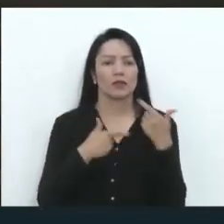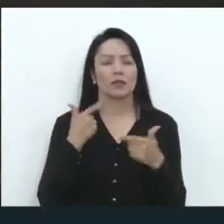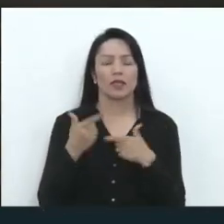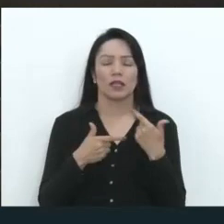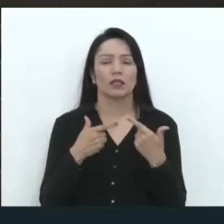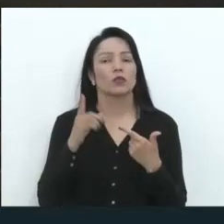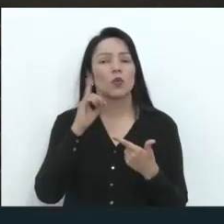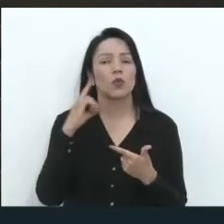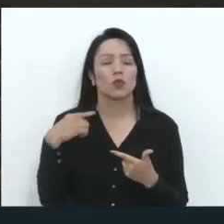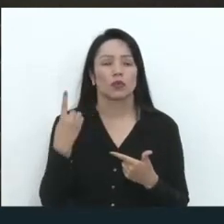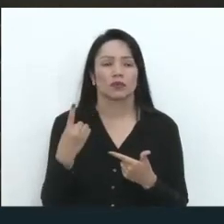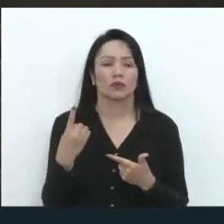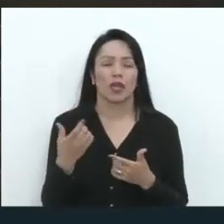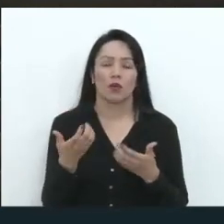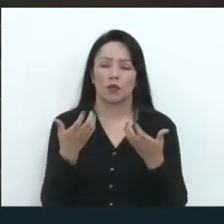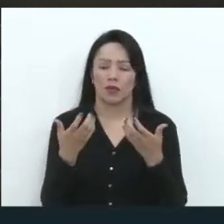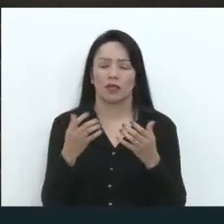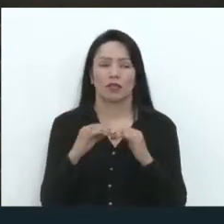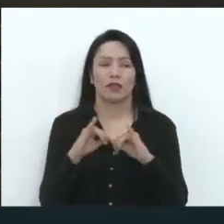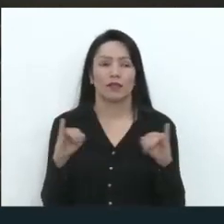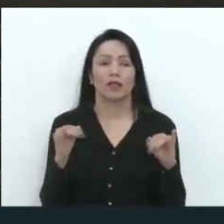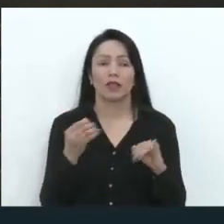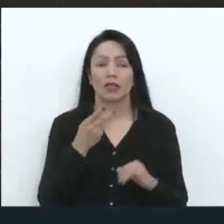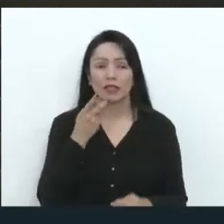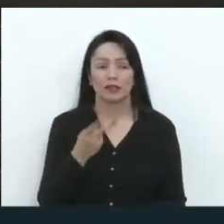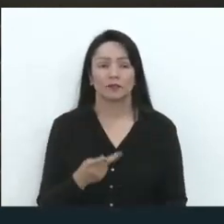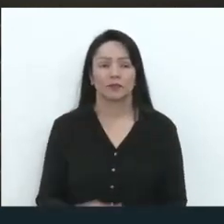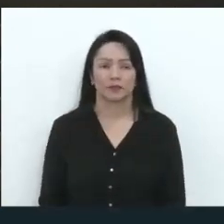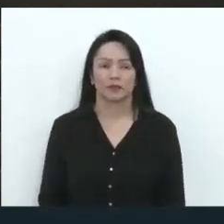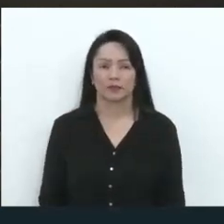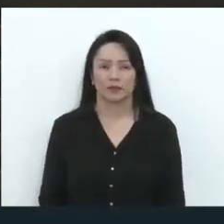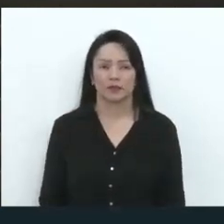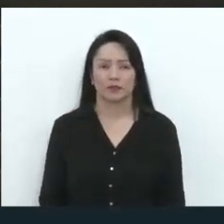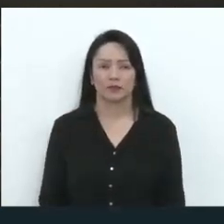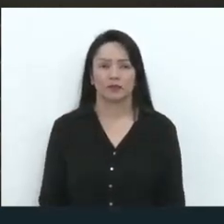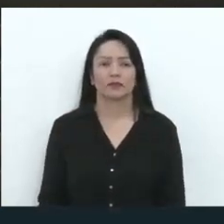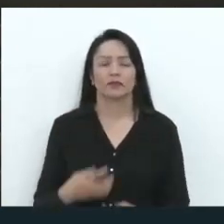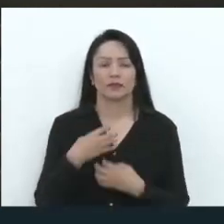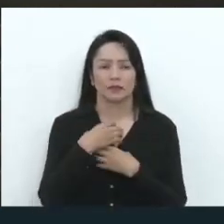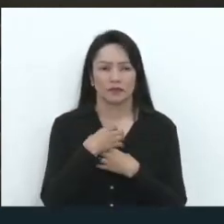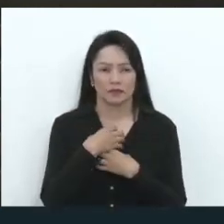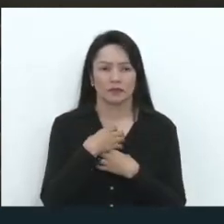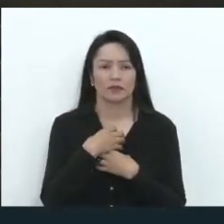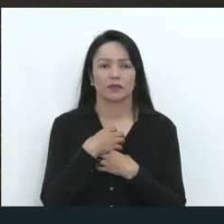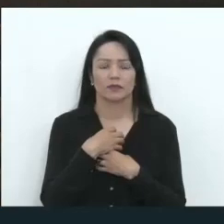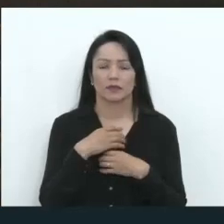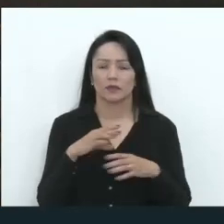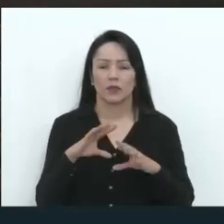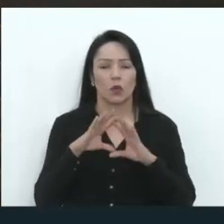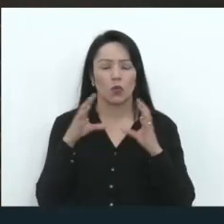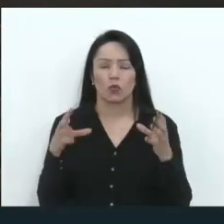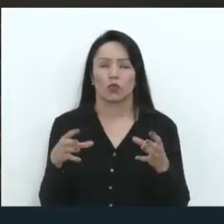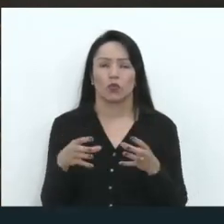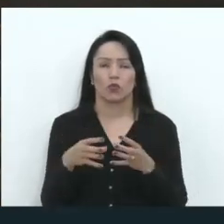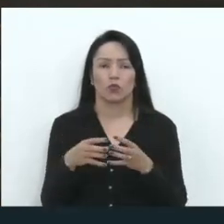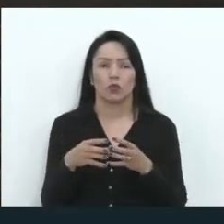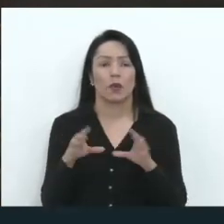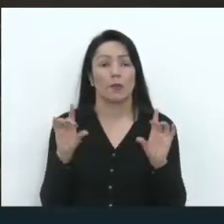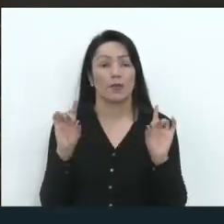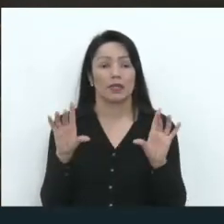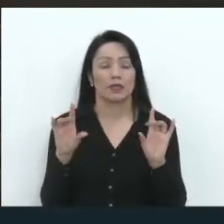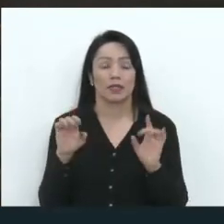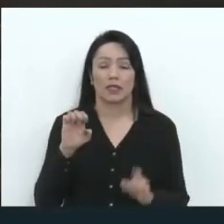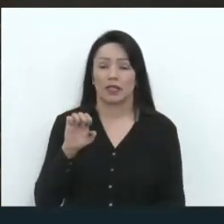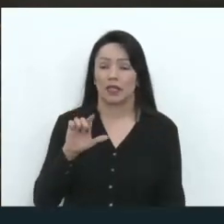os dias. Então eu quero aqui expressar os meus sentimentos aqui de todo o nosso grupo, em especial do Helenildo,